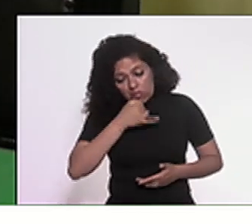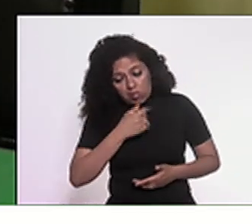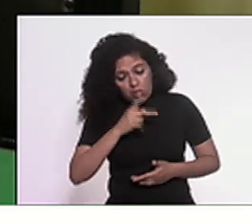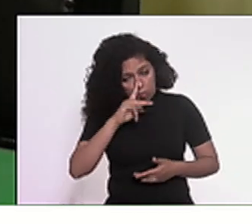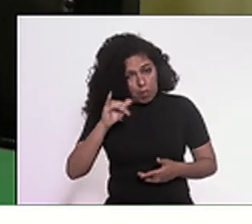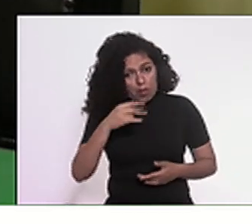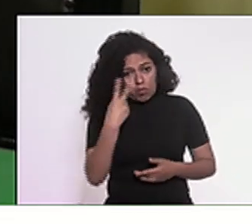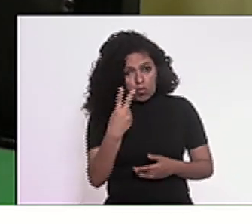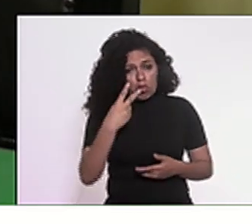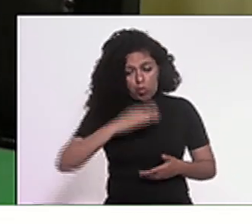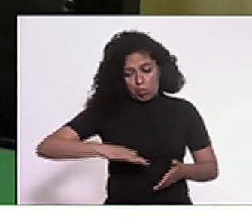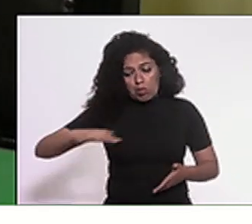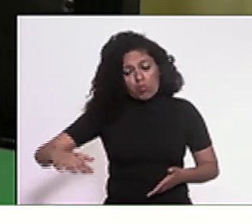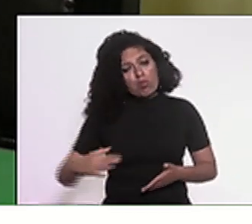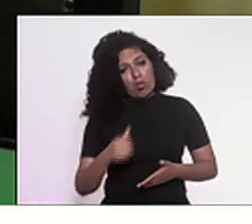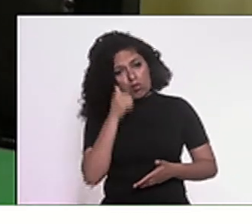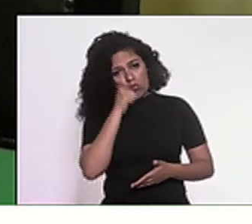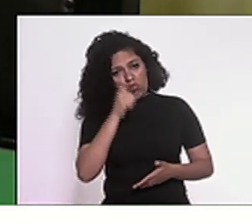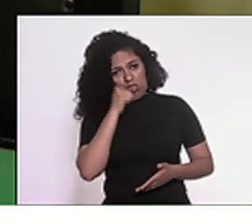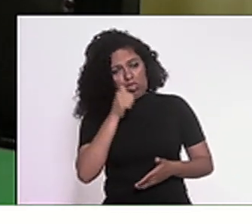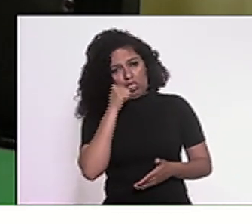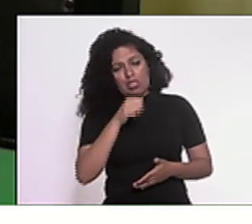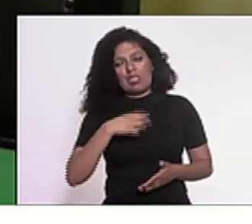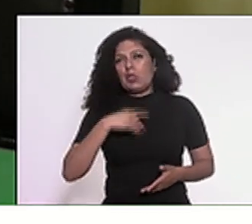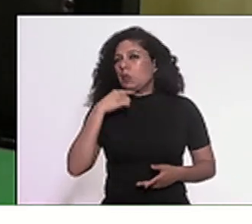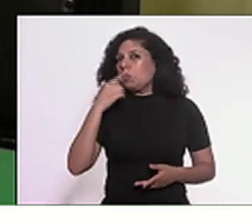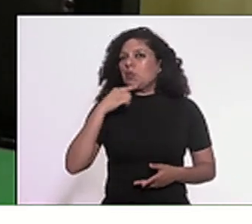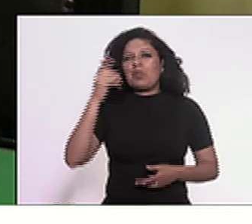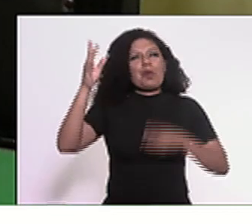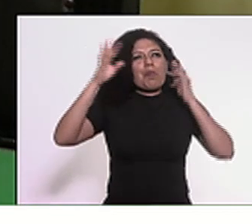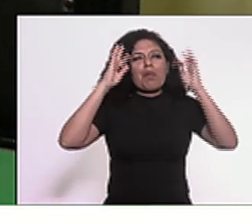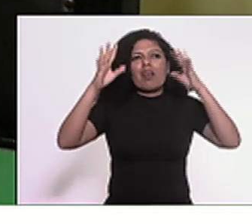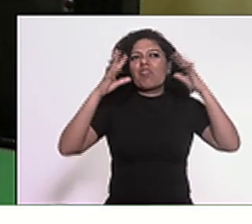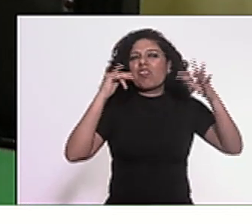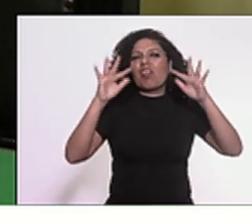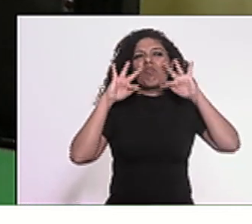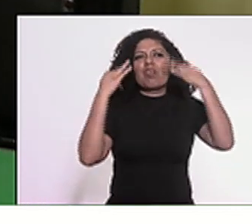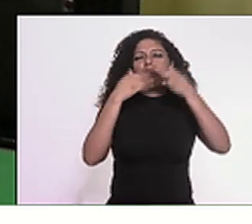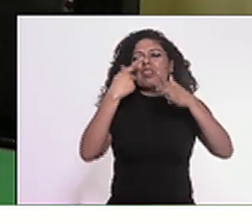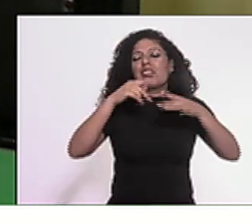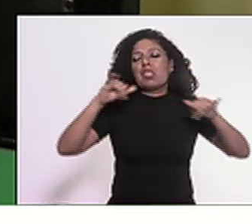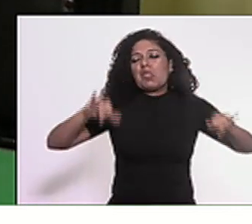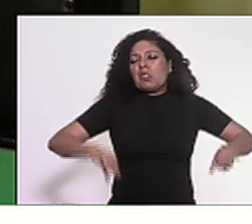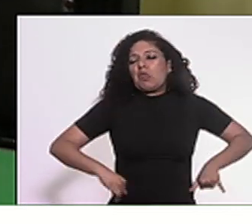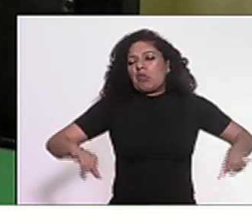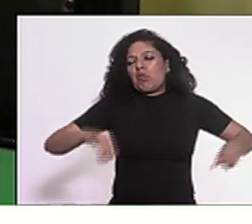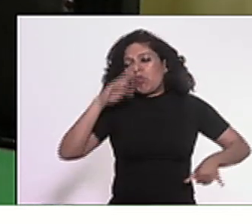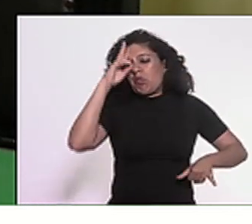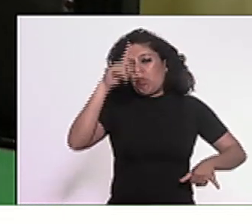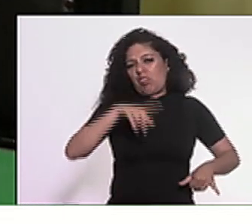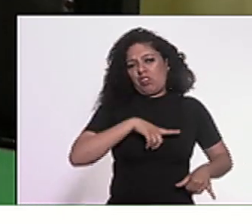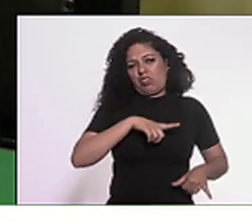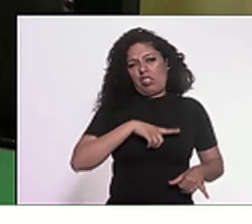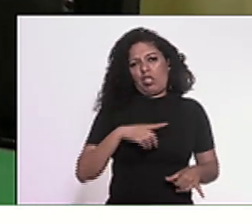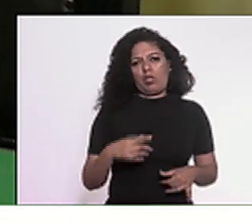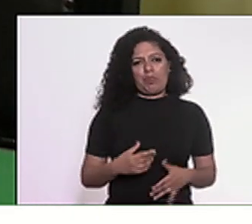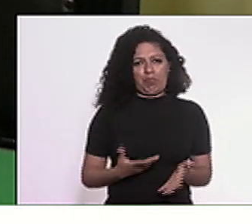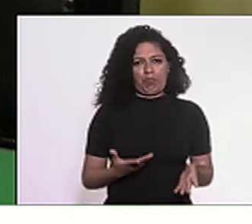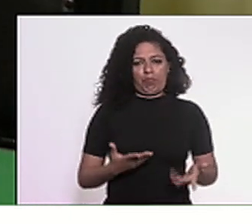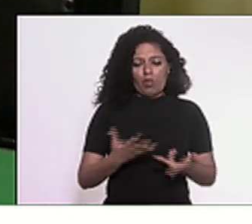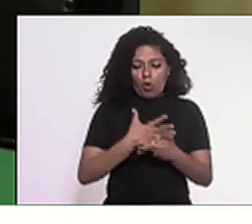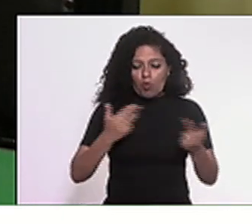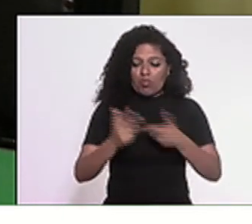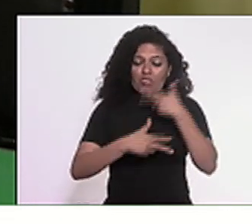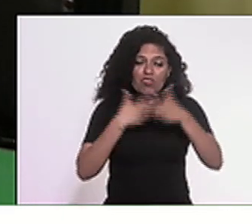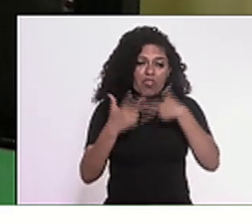filhas, né, não consigo imaginar a dor que essa família esteja sofrendo. Qualquer argumento que a gente